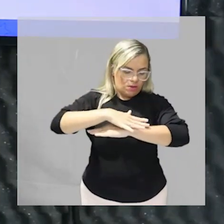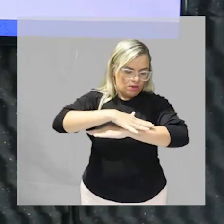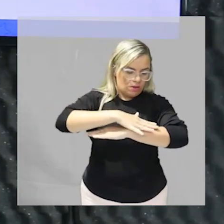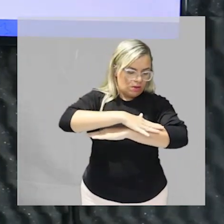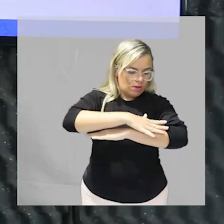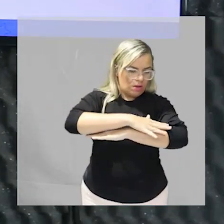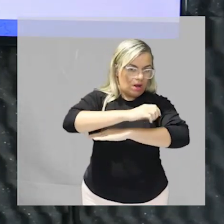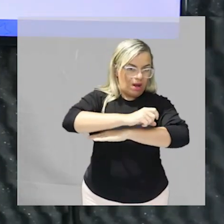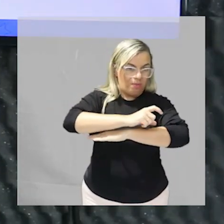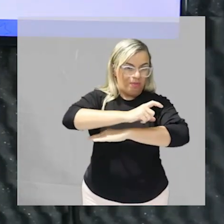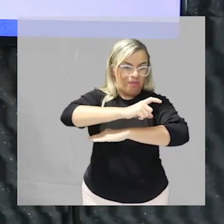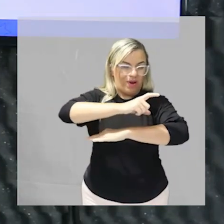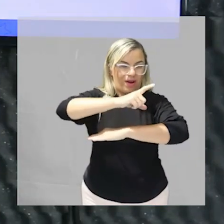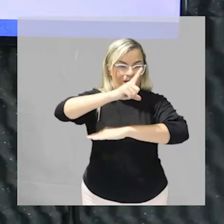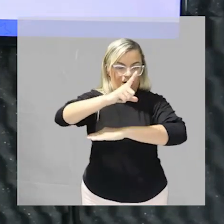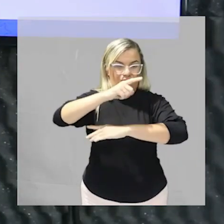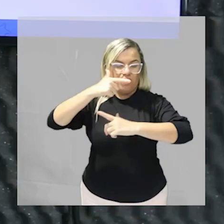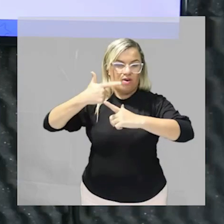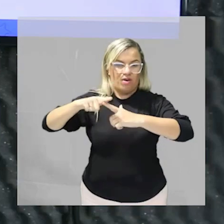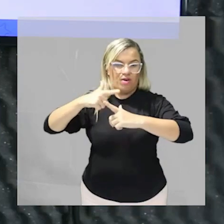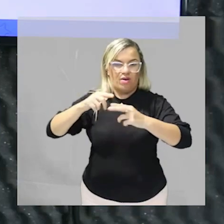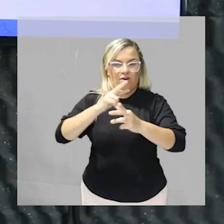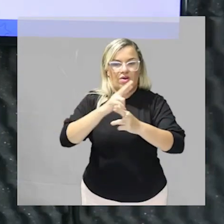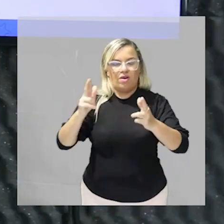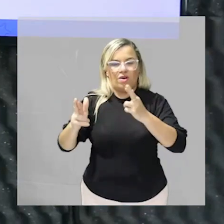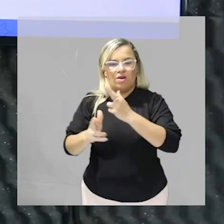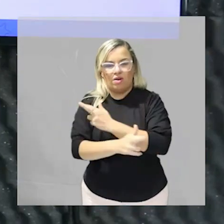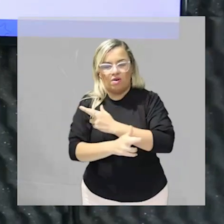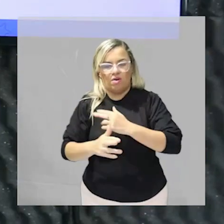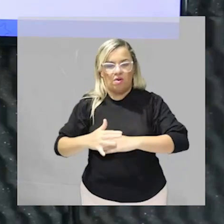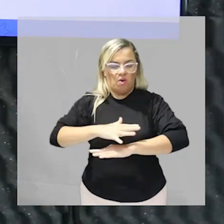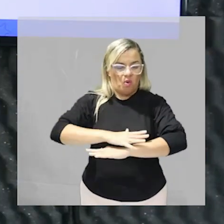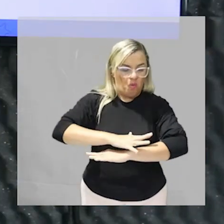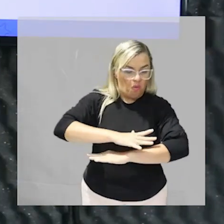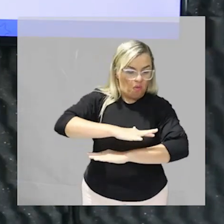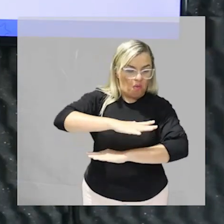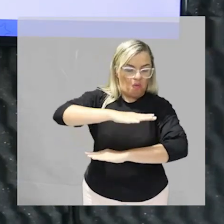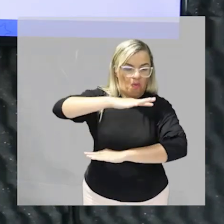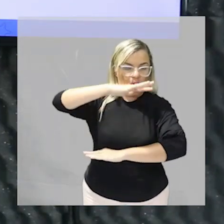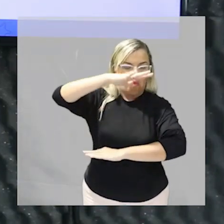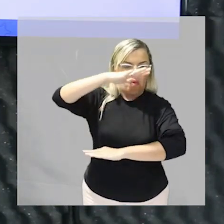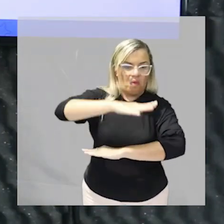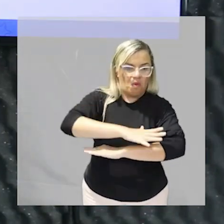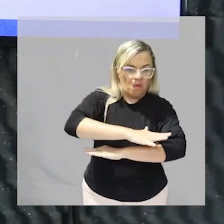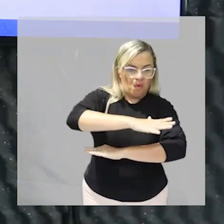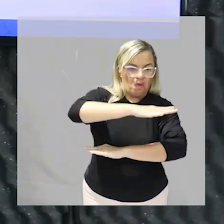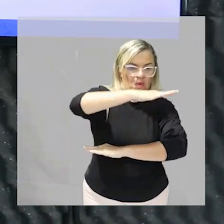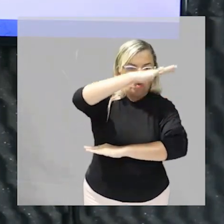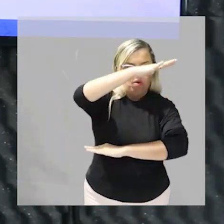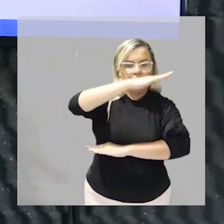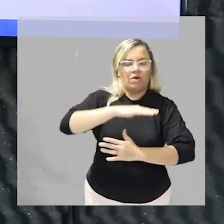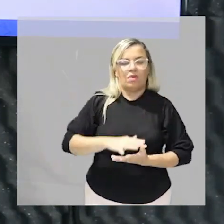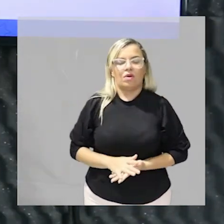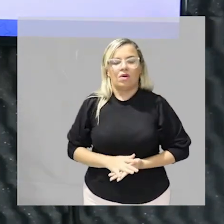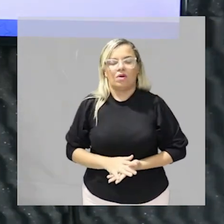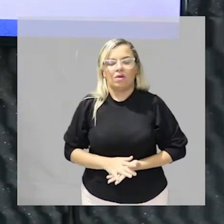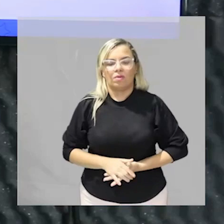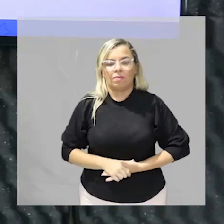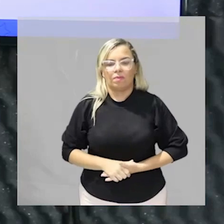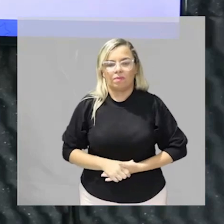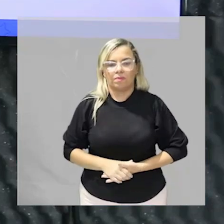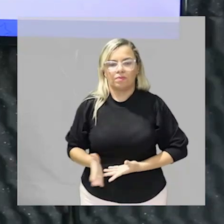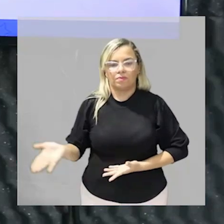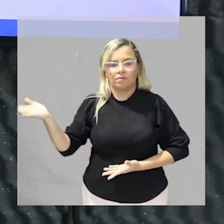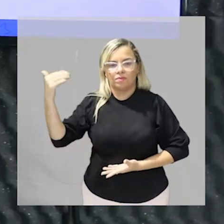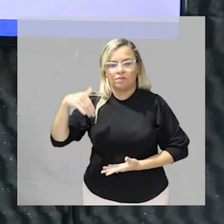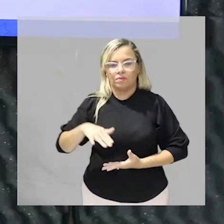são os problemas relativos, por exemplo, né, a enxurradas de água, tá? Principalmente em chuvas de grande volume. Mas voltando. Então